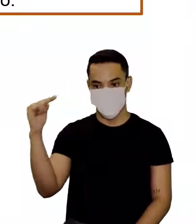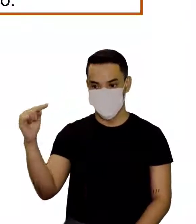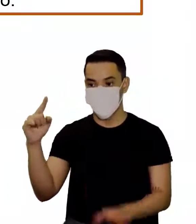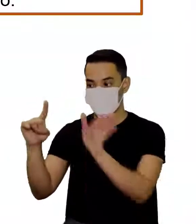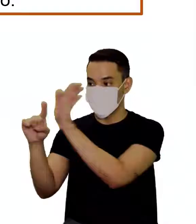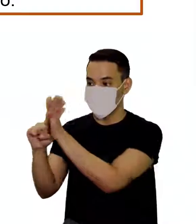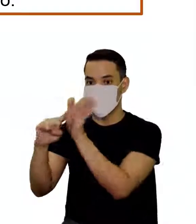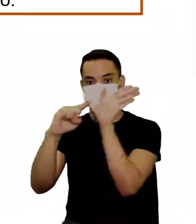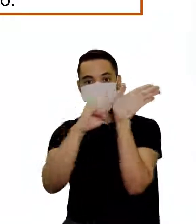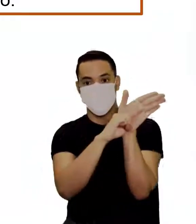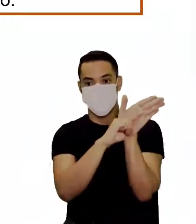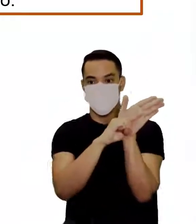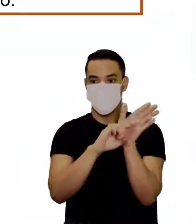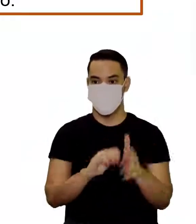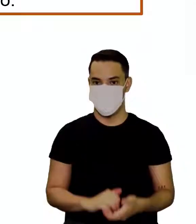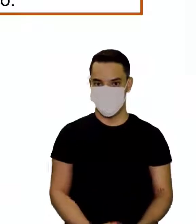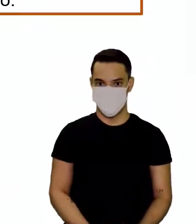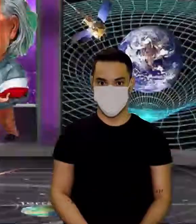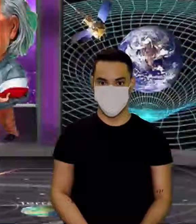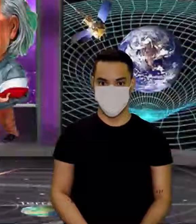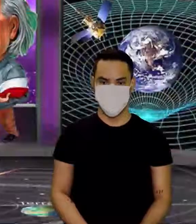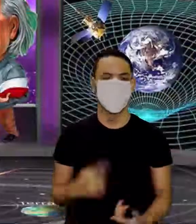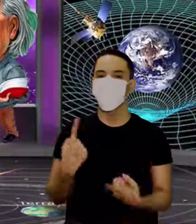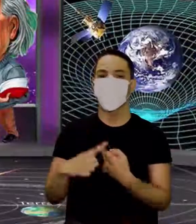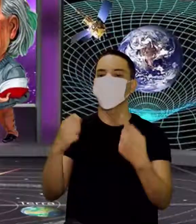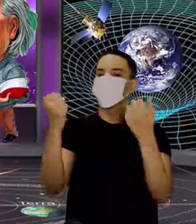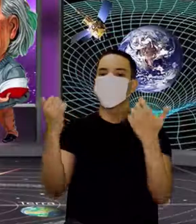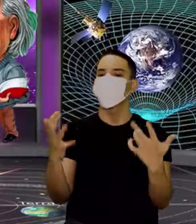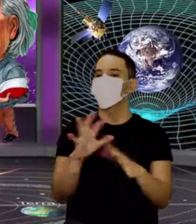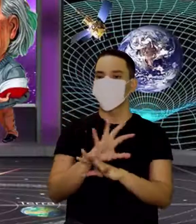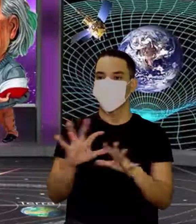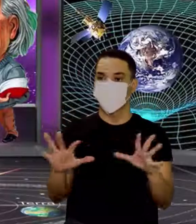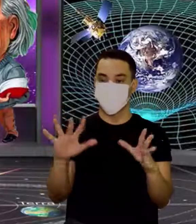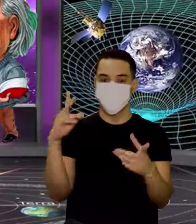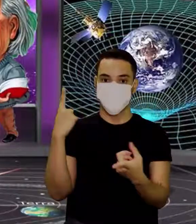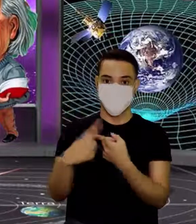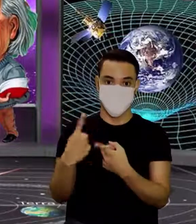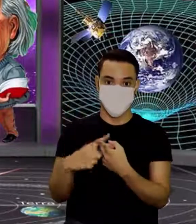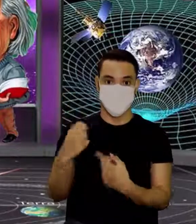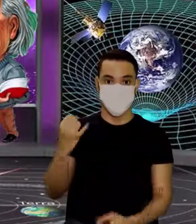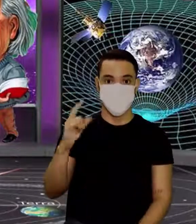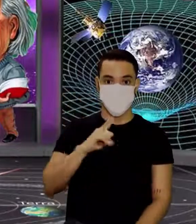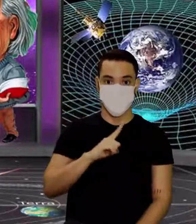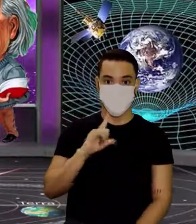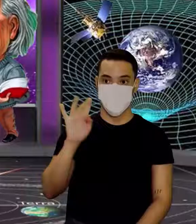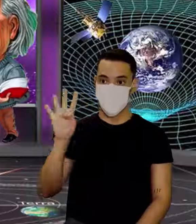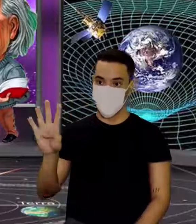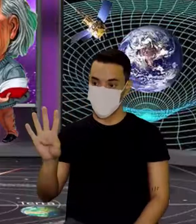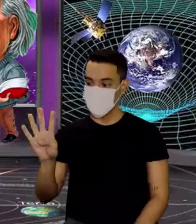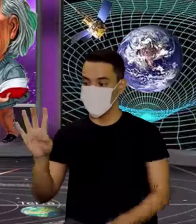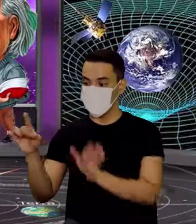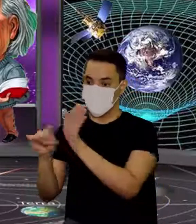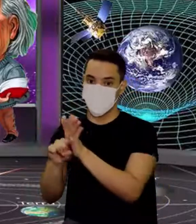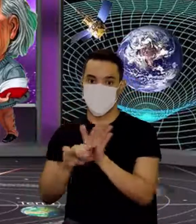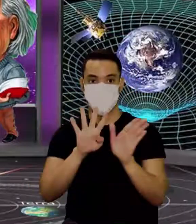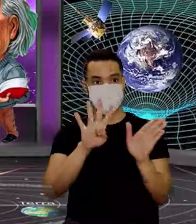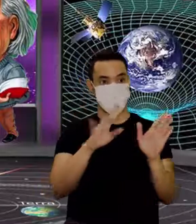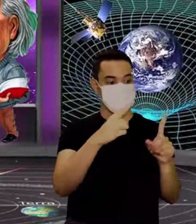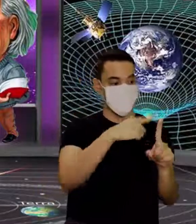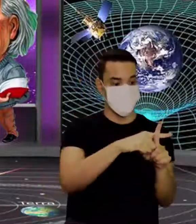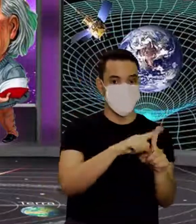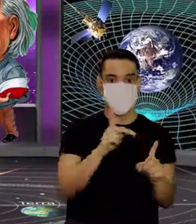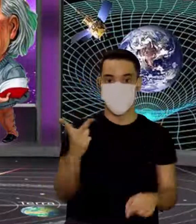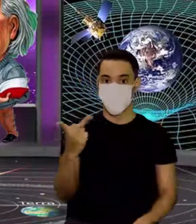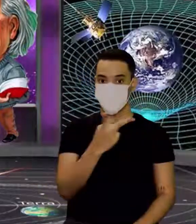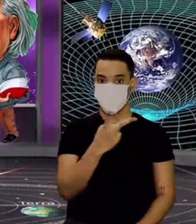cada. Então, pessoal, o que, que eu estou dizendo? Eu estou dizendo que se eu tenho 4 negativos e 2 positivos, esses 2 positivos